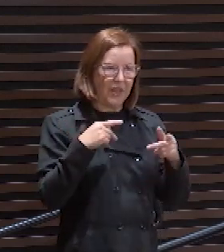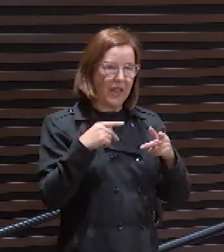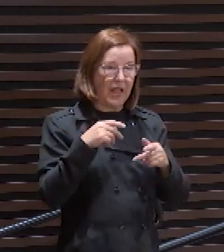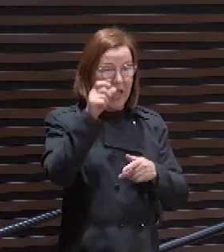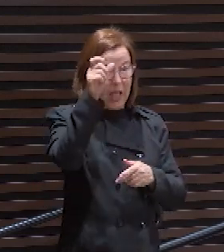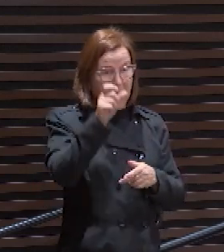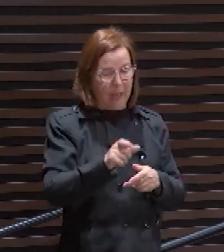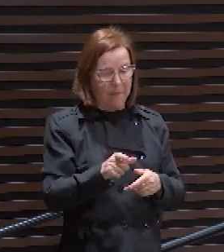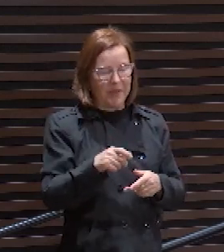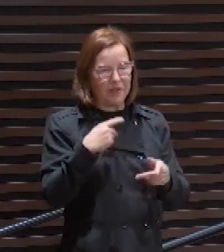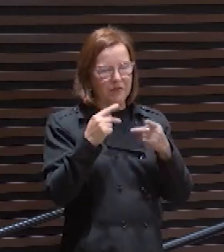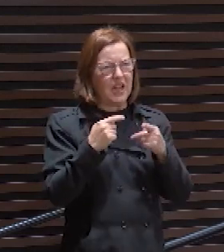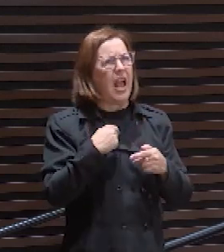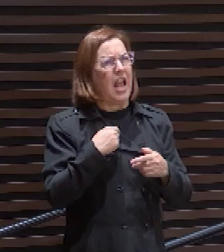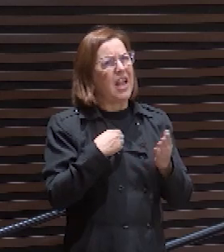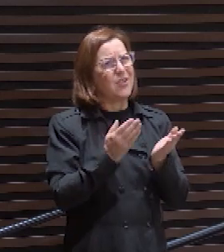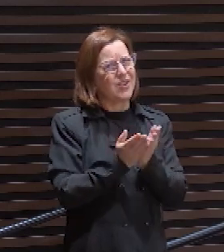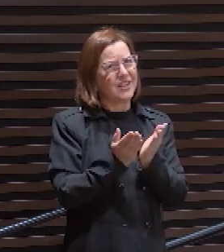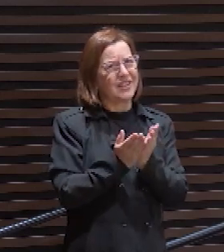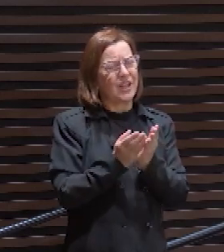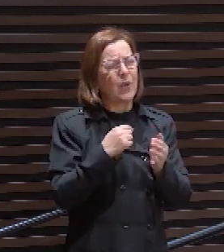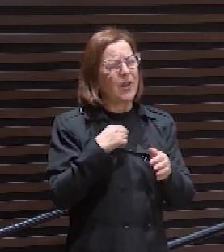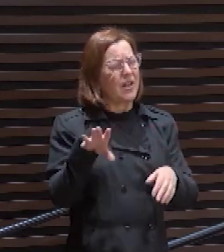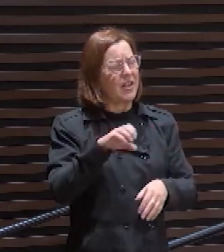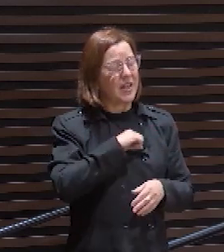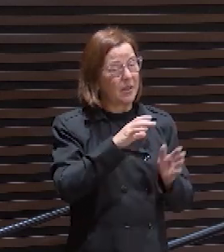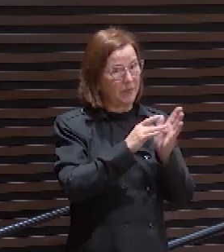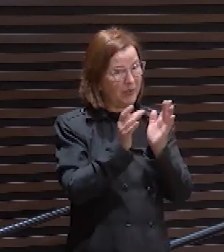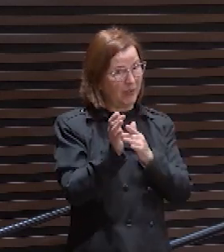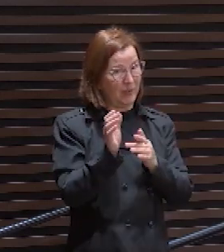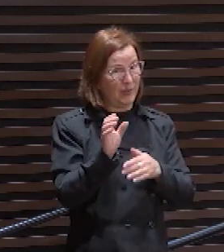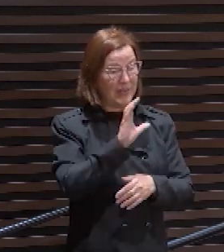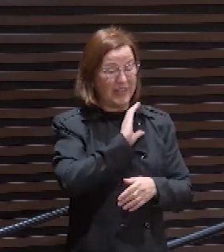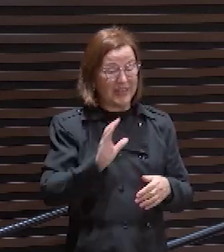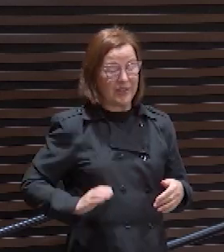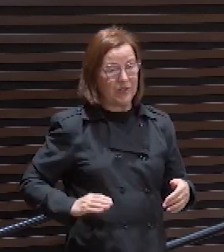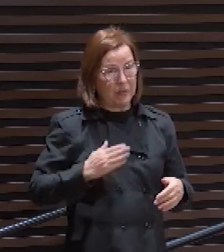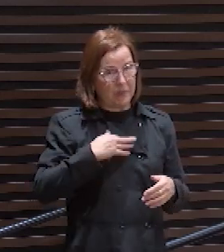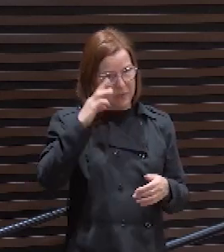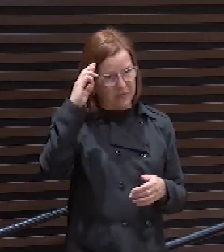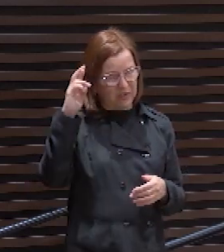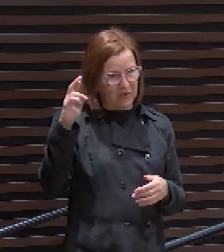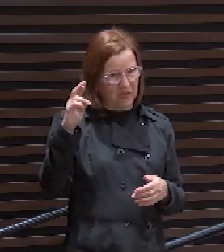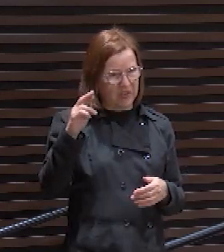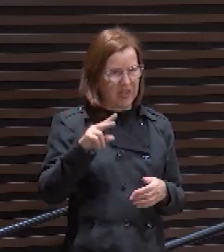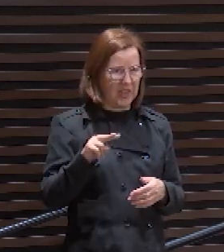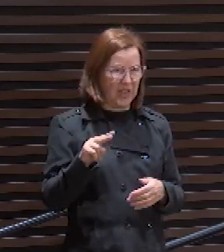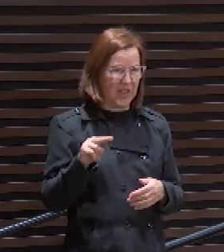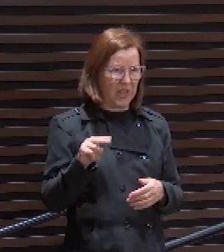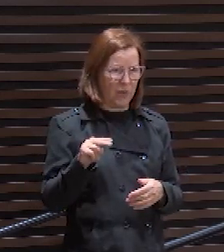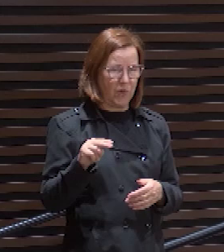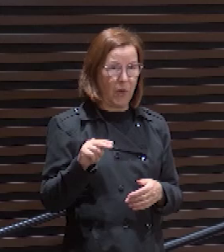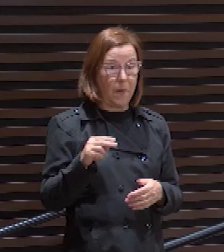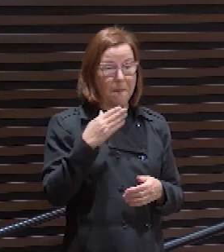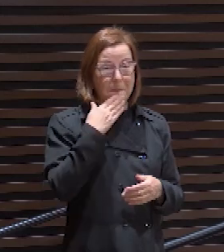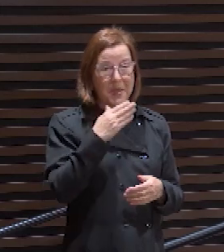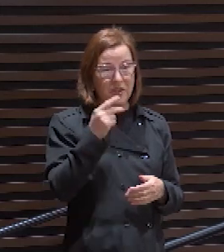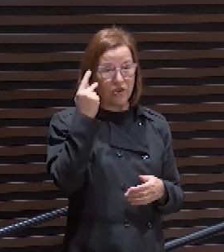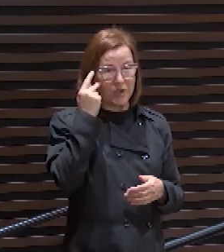cristão, dizer que ama Jesus, dizer que Cristo é o seu Senhor, é a mesma coisa que pedir para morrer.